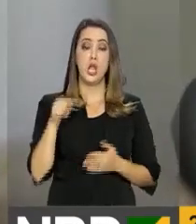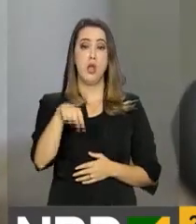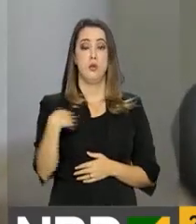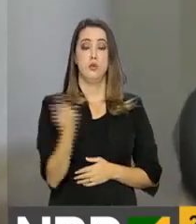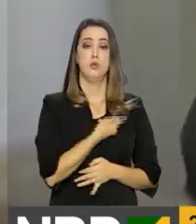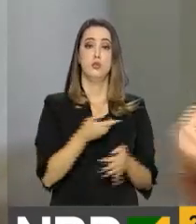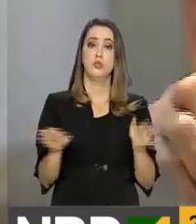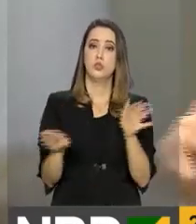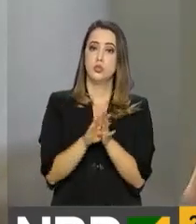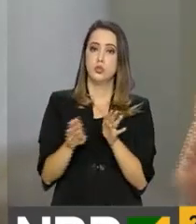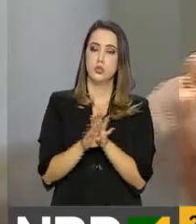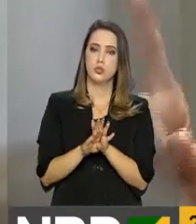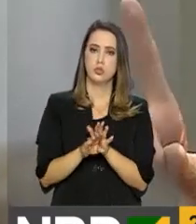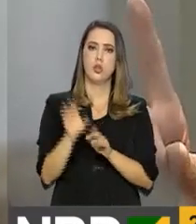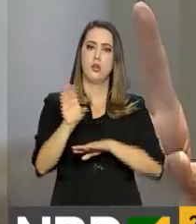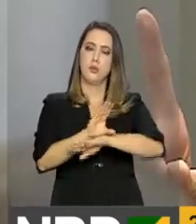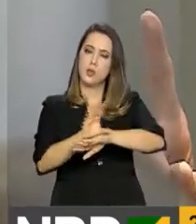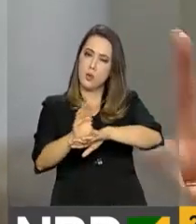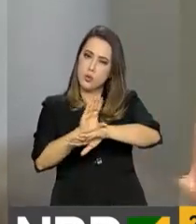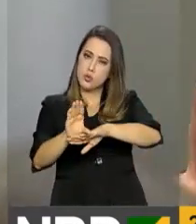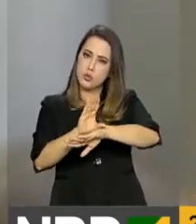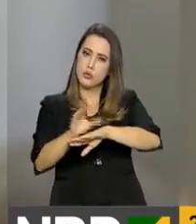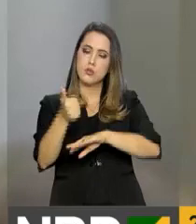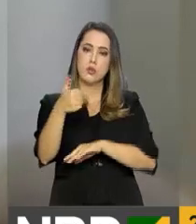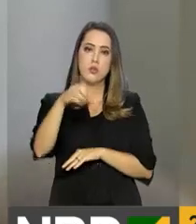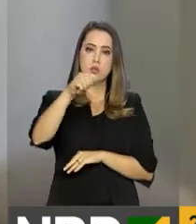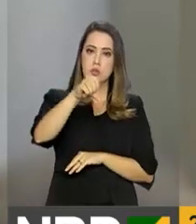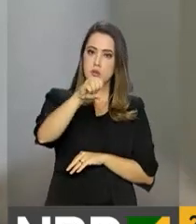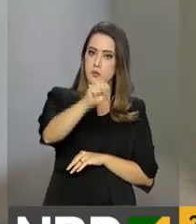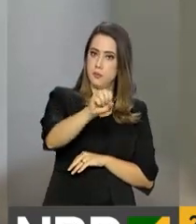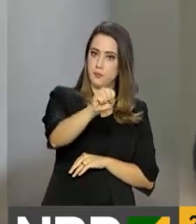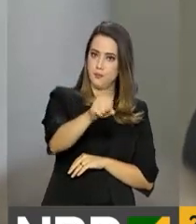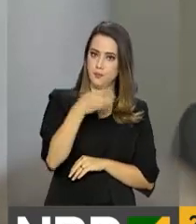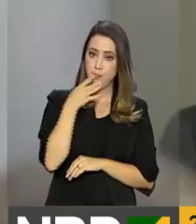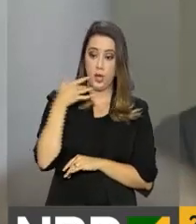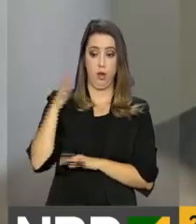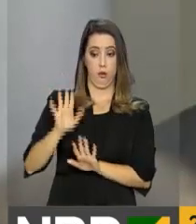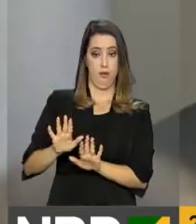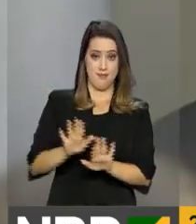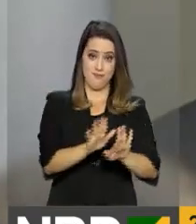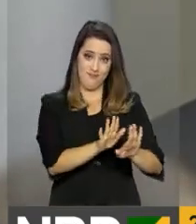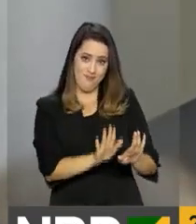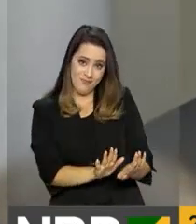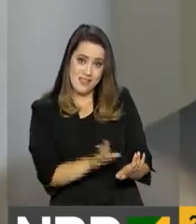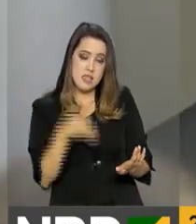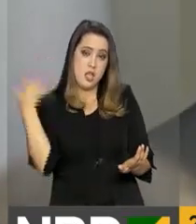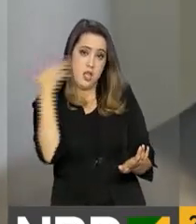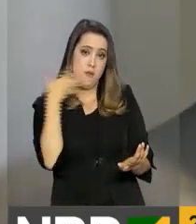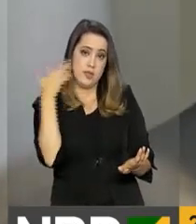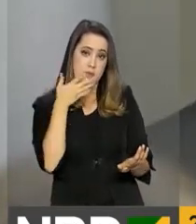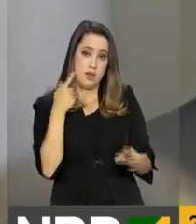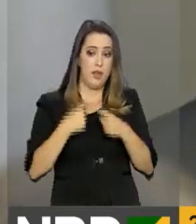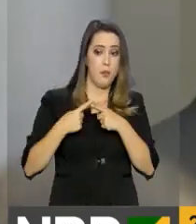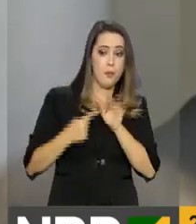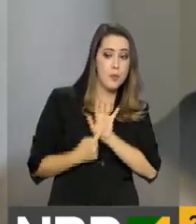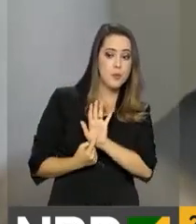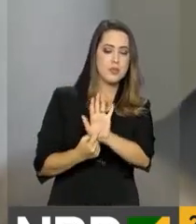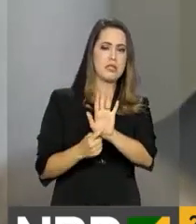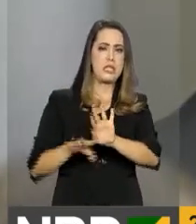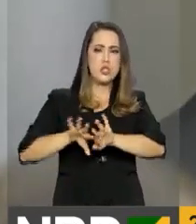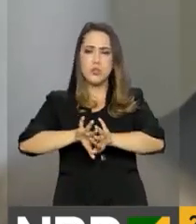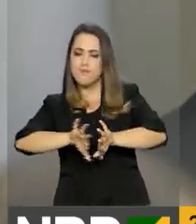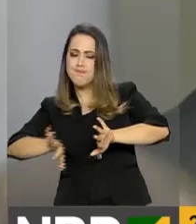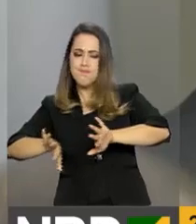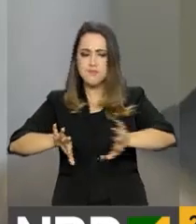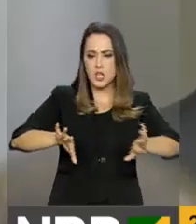Constituição participativa. Eu fiz esse breve relato para revelar que havia uma dissonância, uma discordância, uma distância